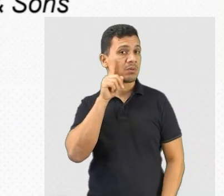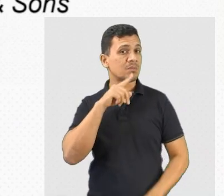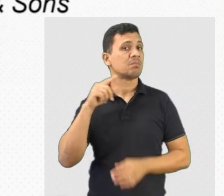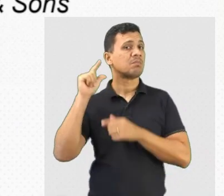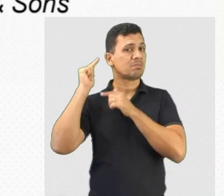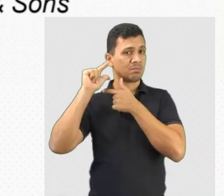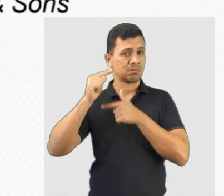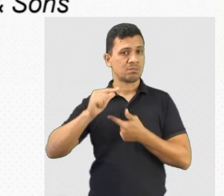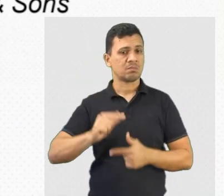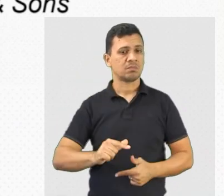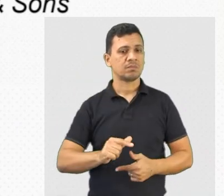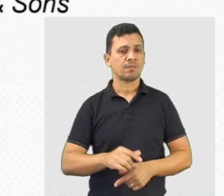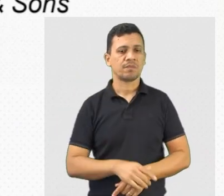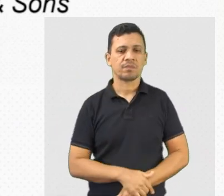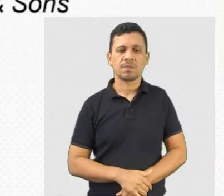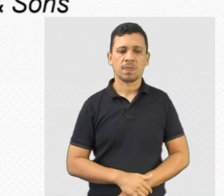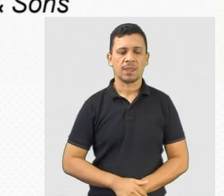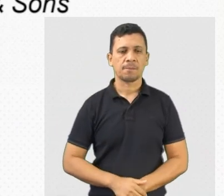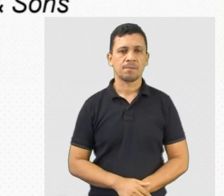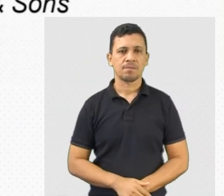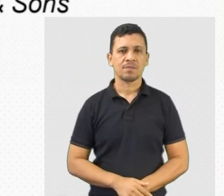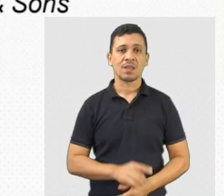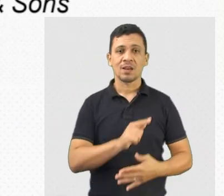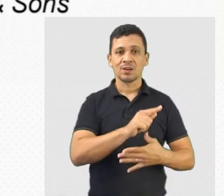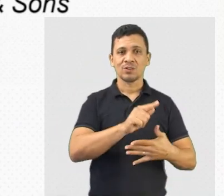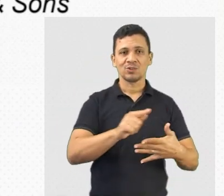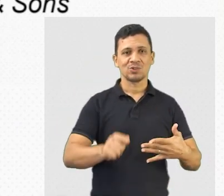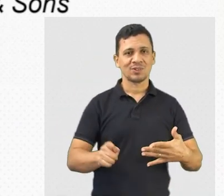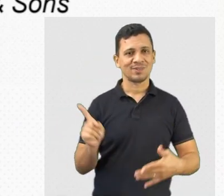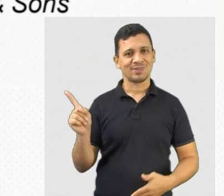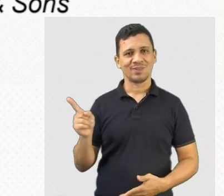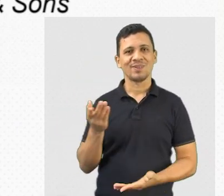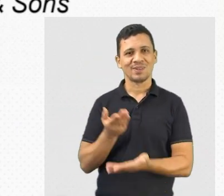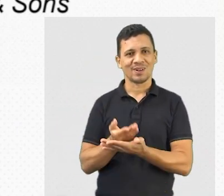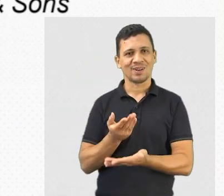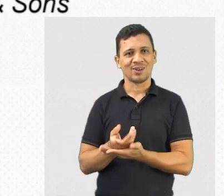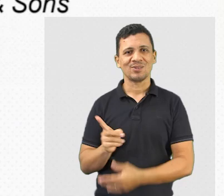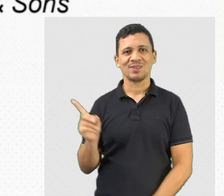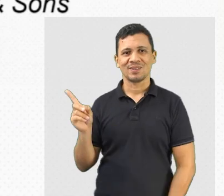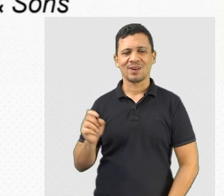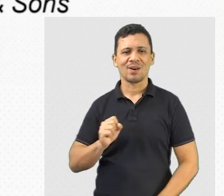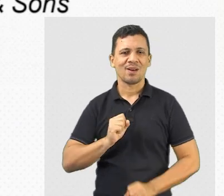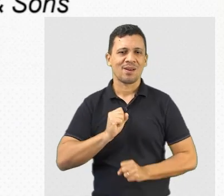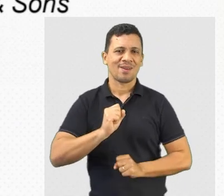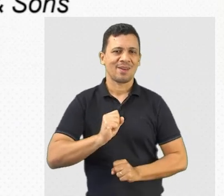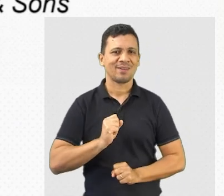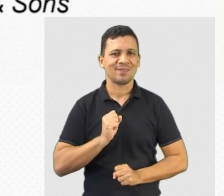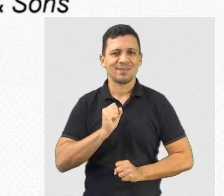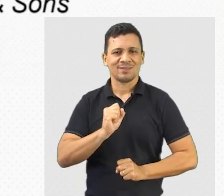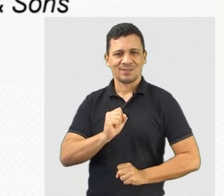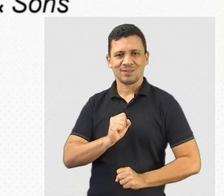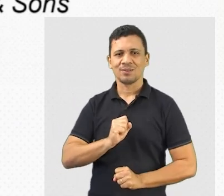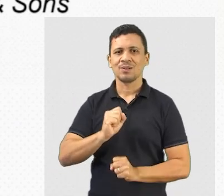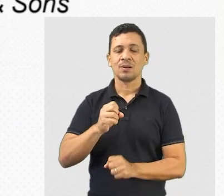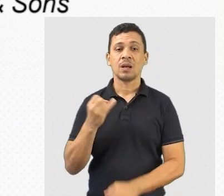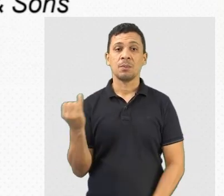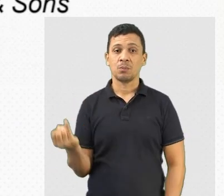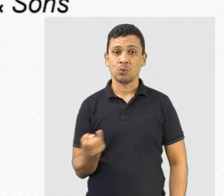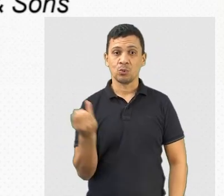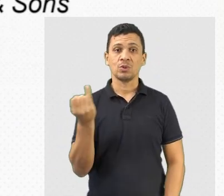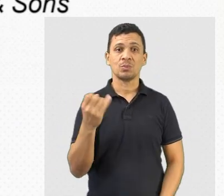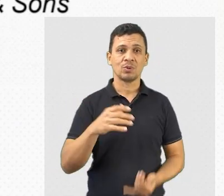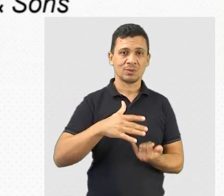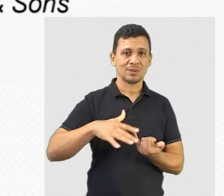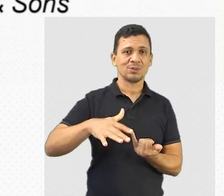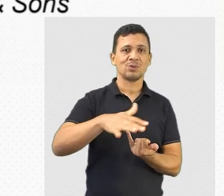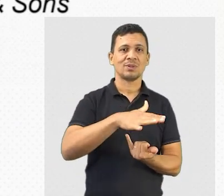tradicionais. Um gênero que não podia faltar nessa aula é o reggae. muito importante aqui na ilha